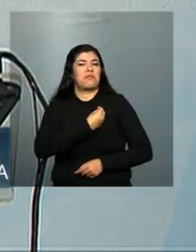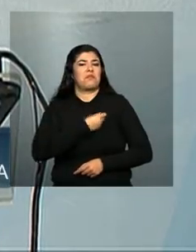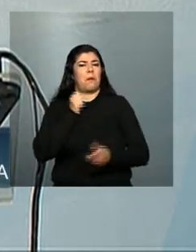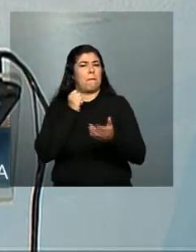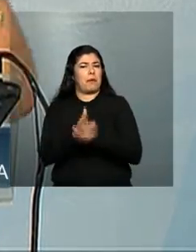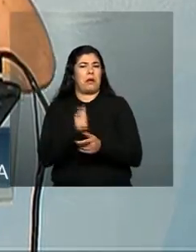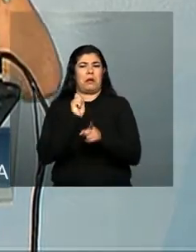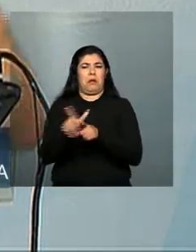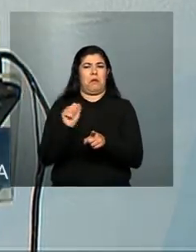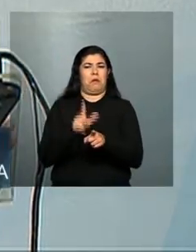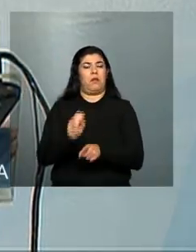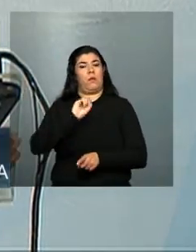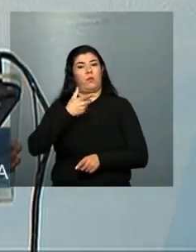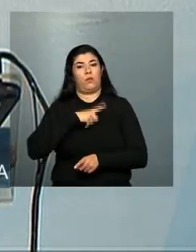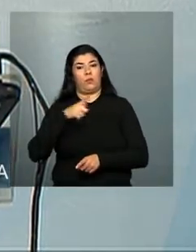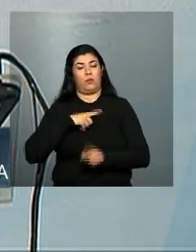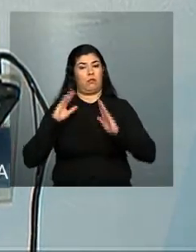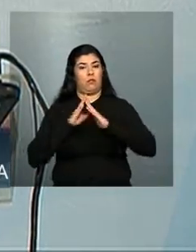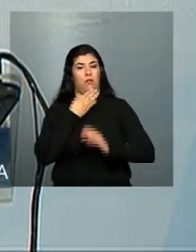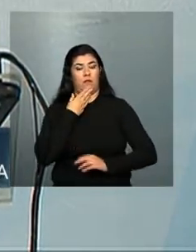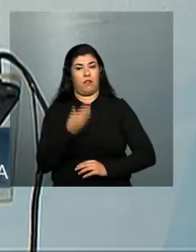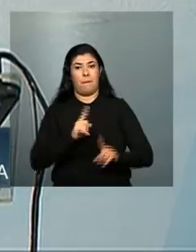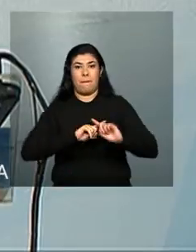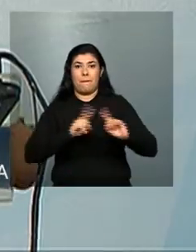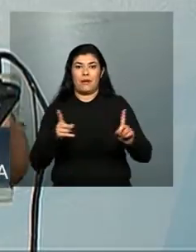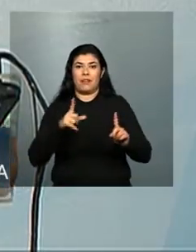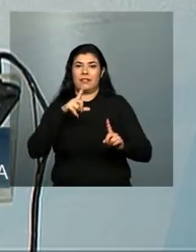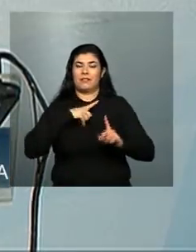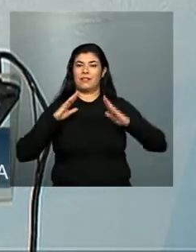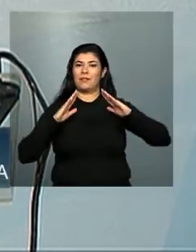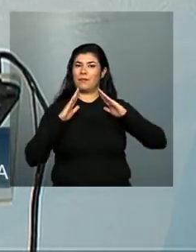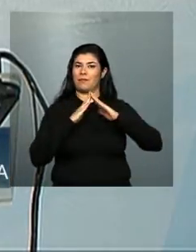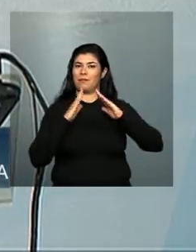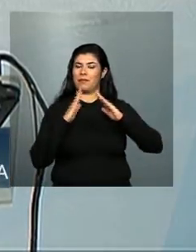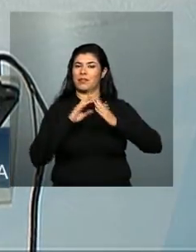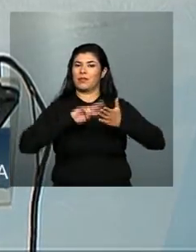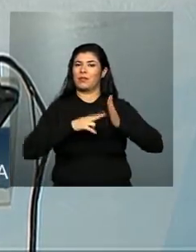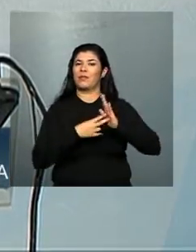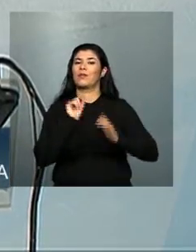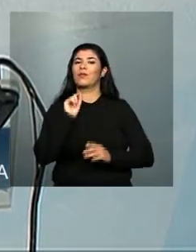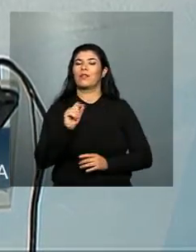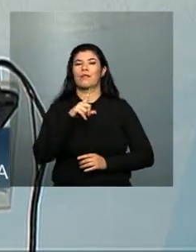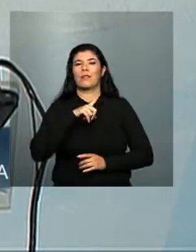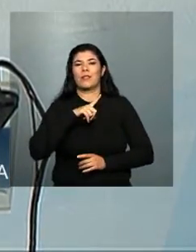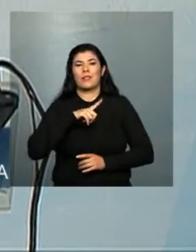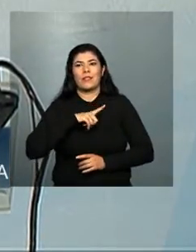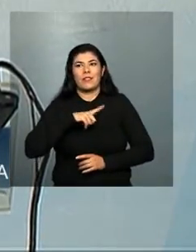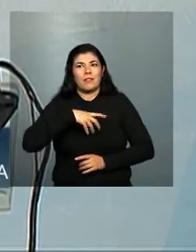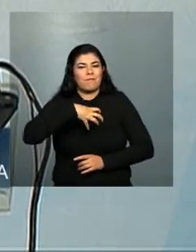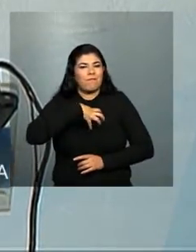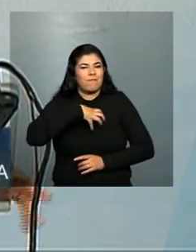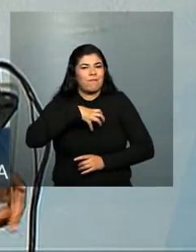não pagava, mas o fato que ter uma casa é um fator que tem uma